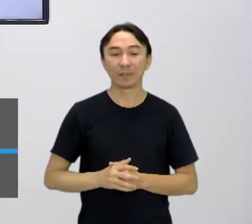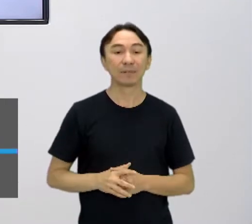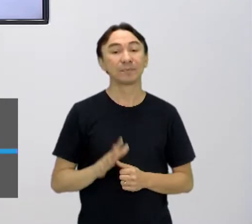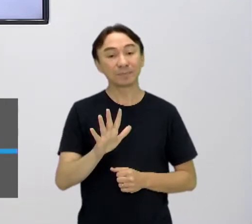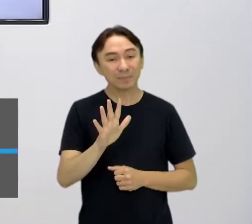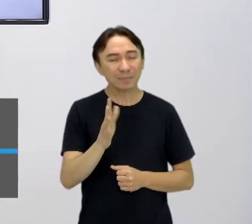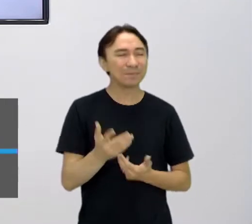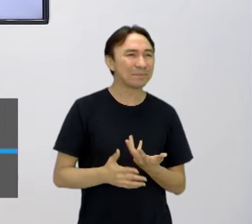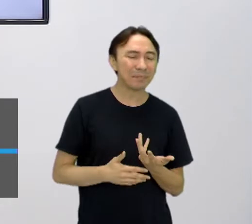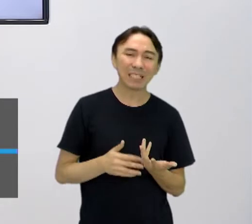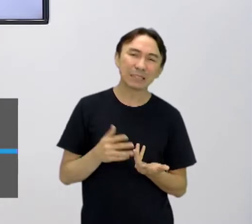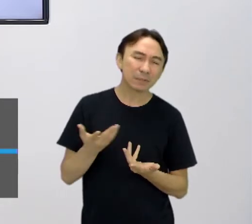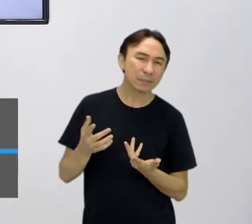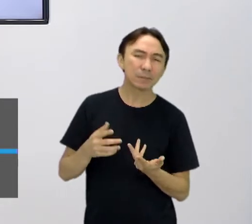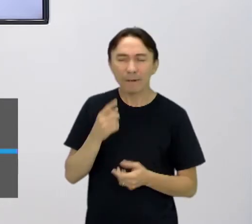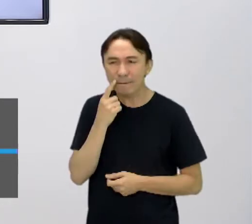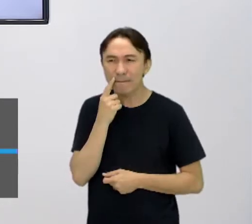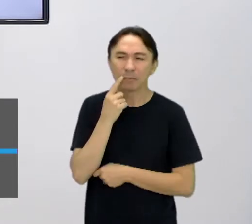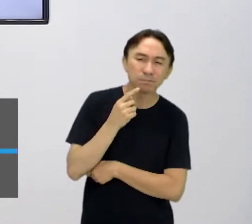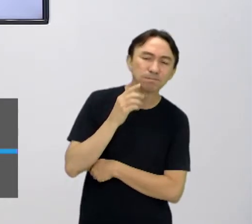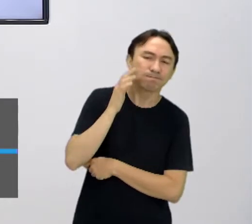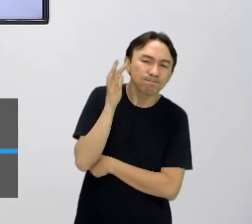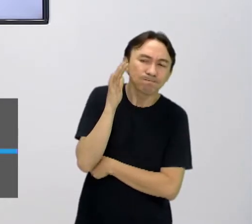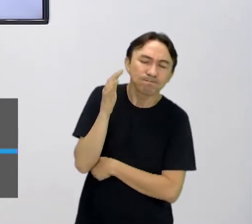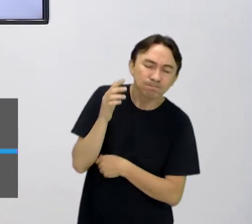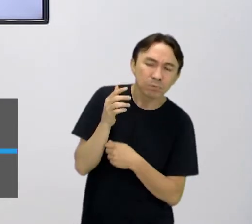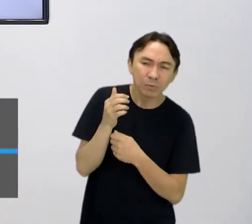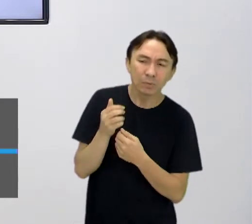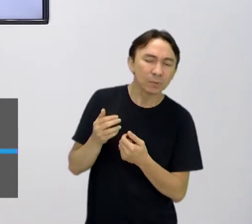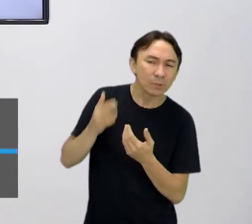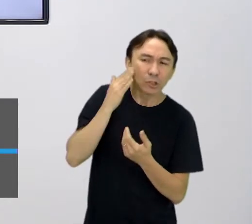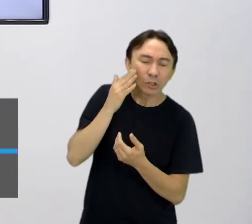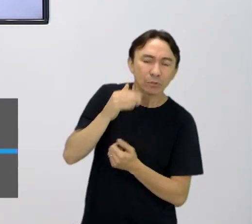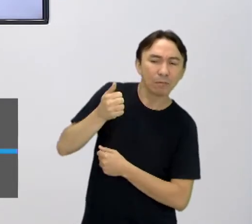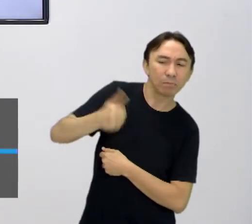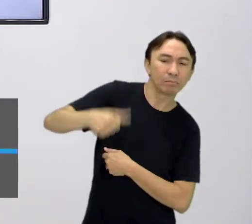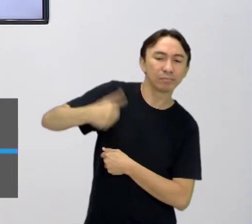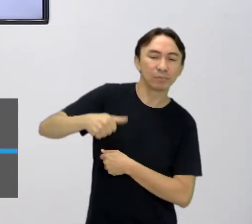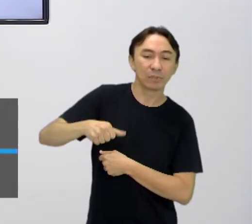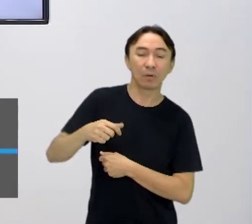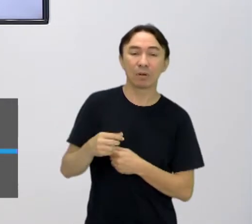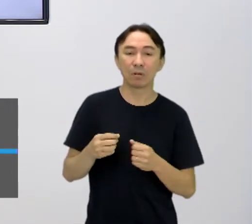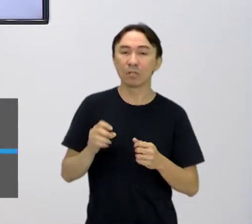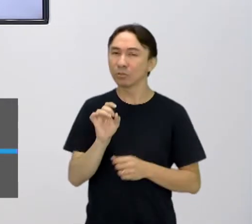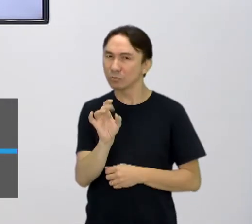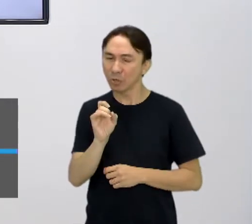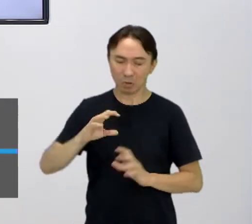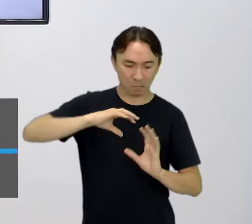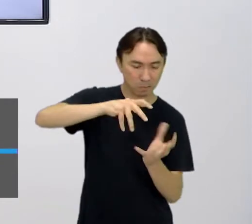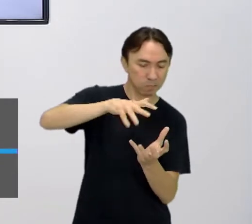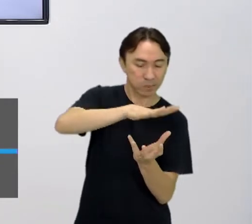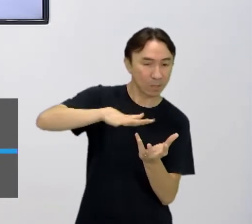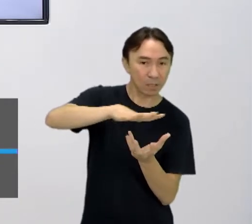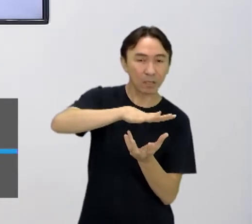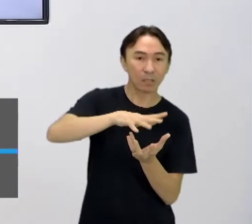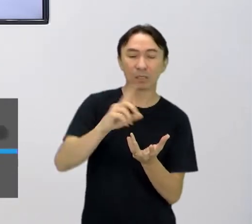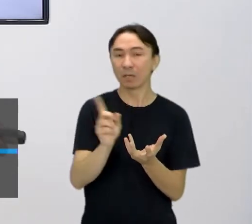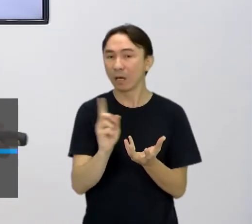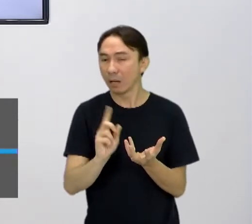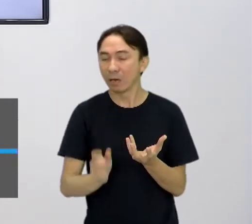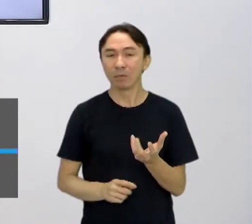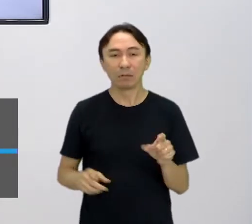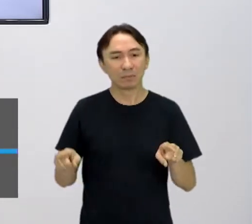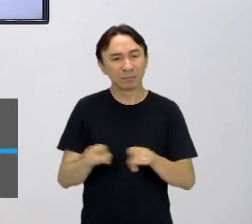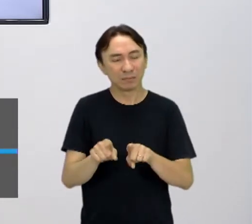então entender criticamente o quanto isso não afeta só o meio ambiente, mas toda uma cadeia produtiva. Gente, quando